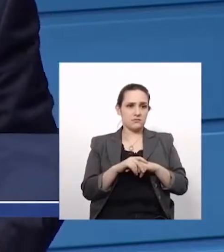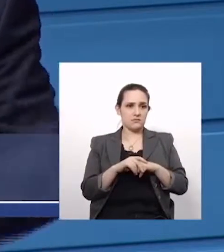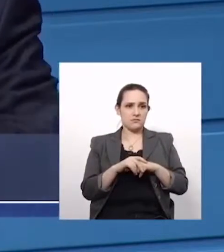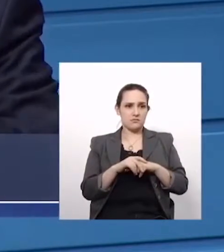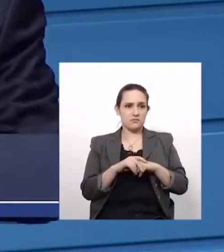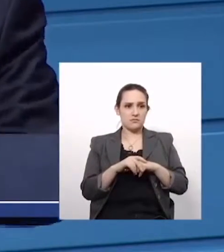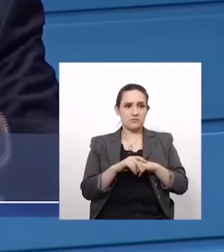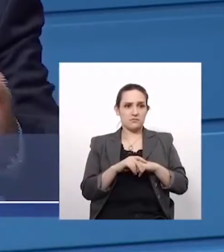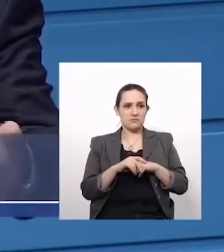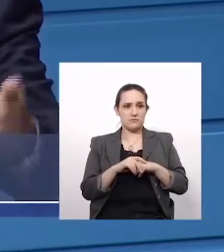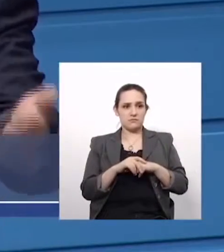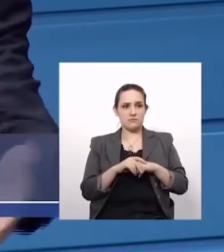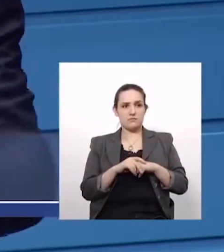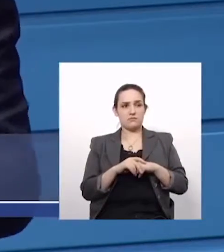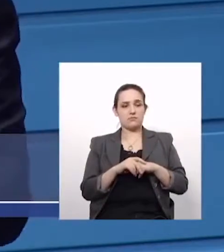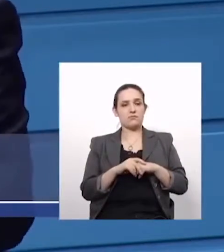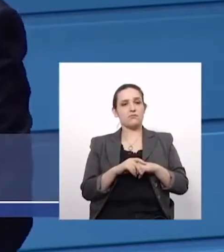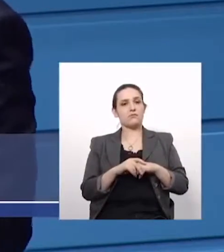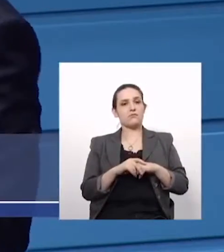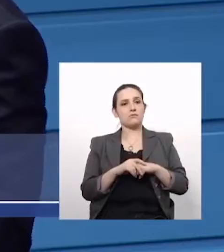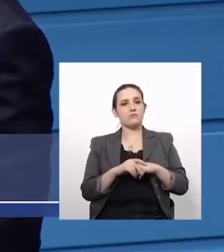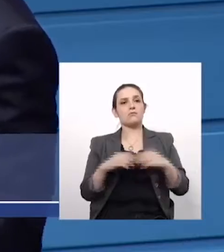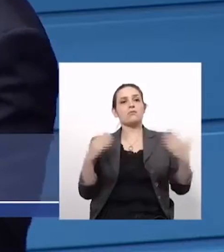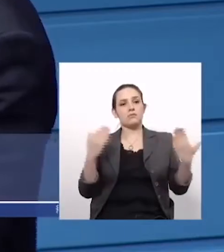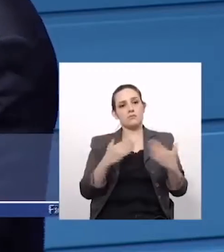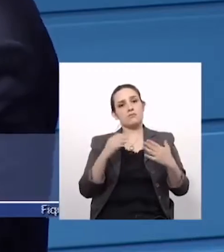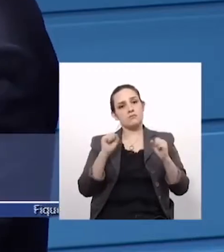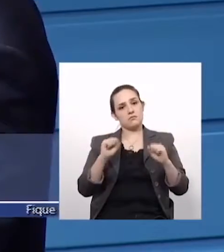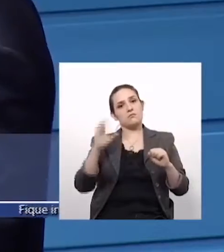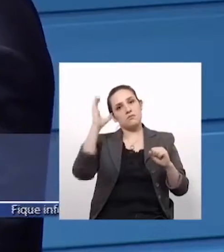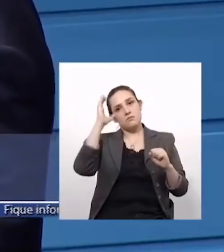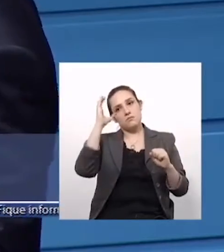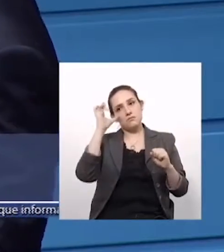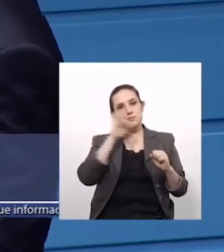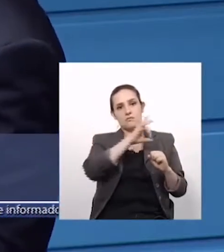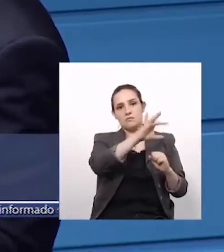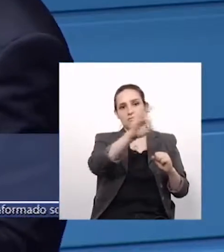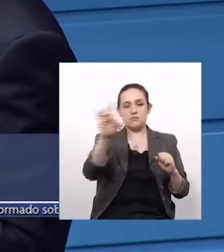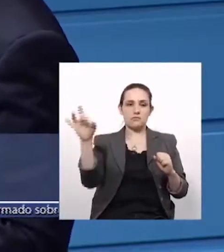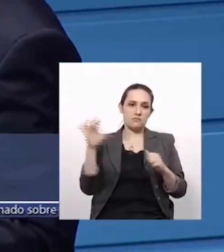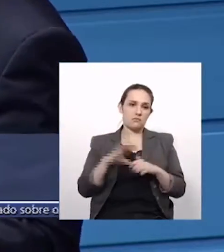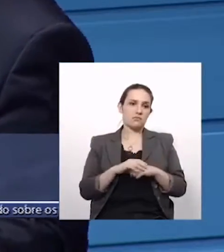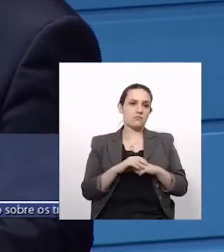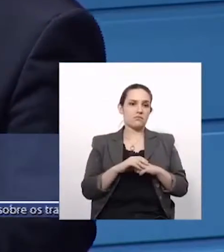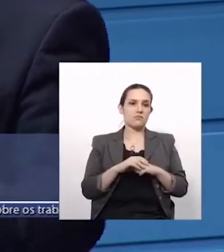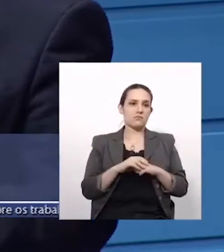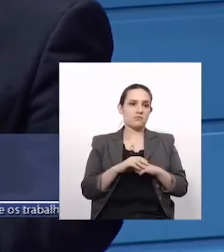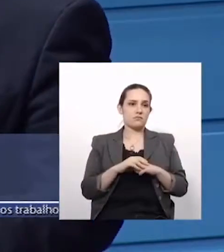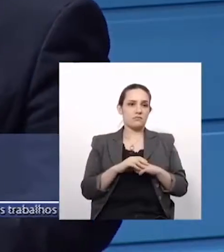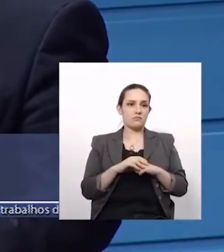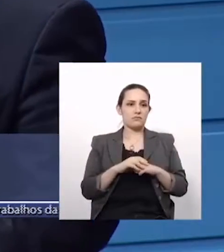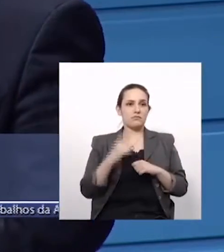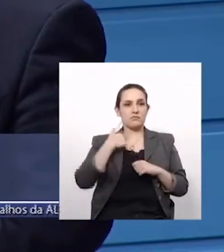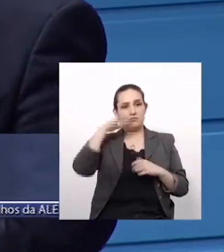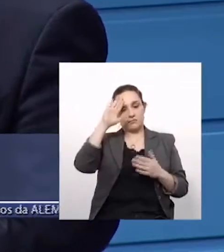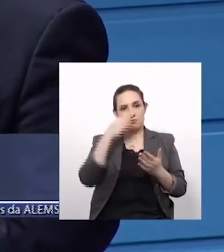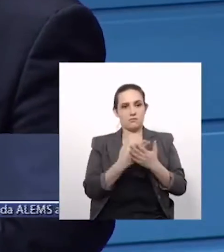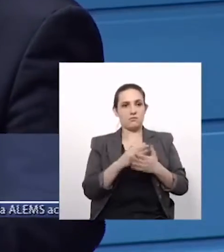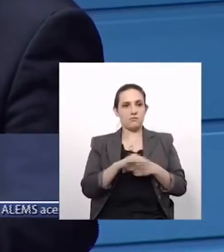errada, espero que façam de acordo com suas consciências, como eu também vou fazer, né? Claro, e eu acredito